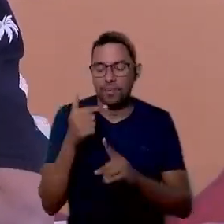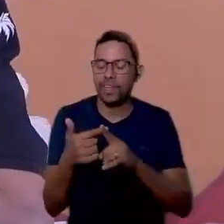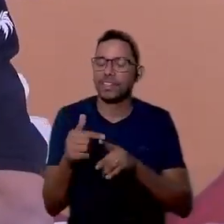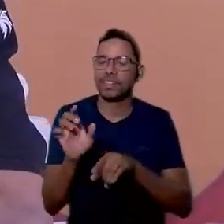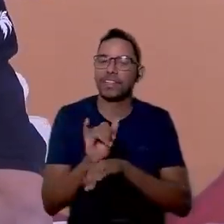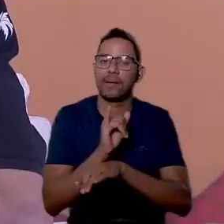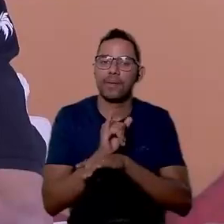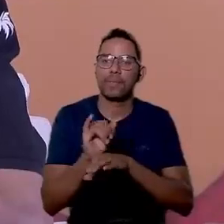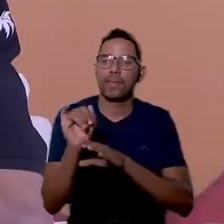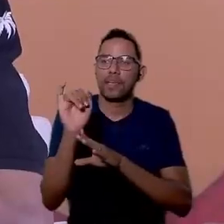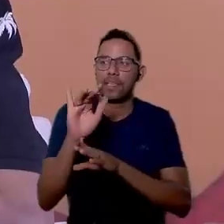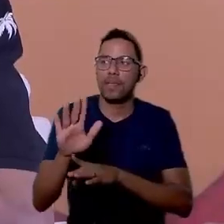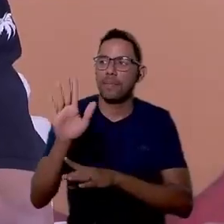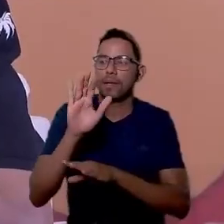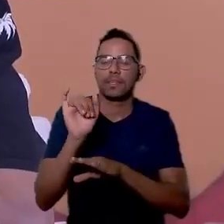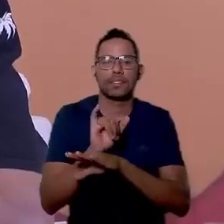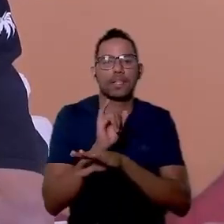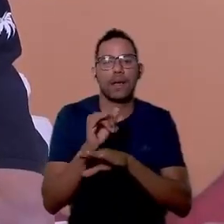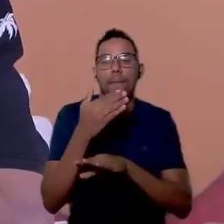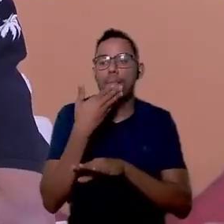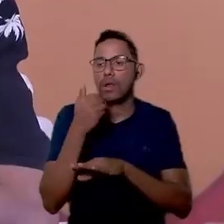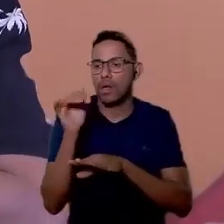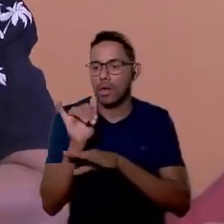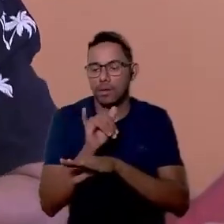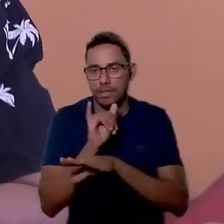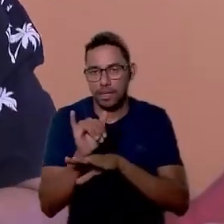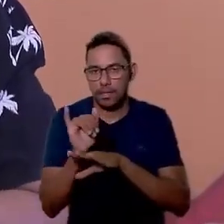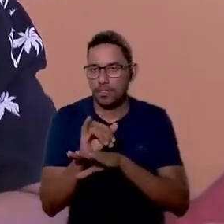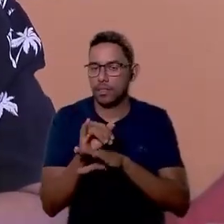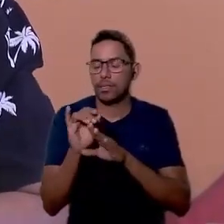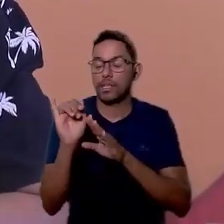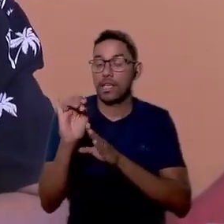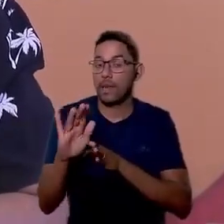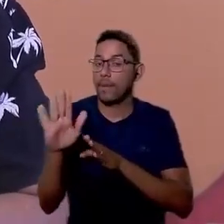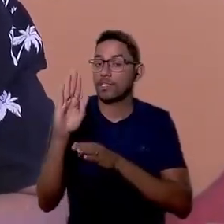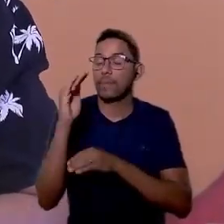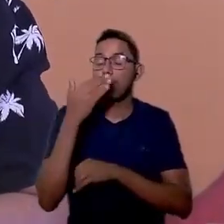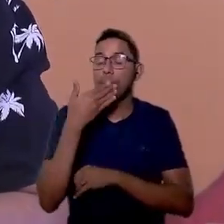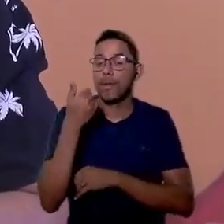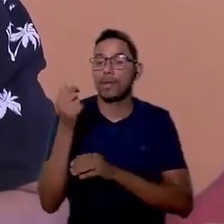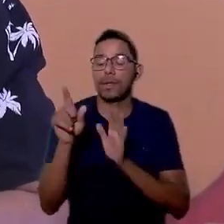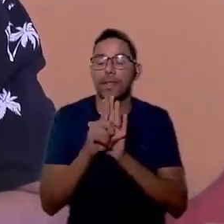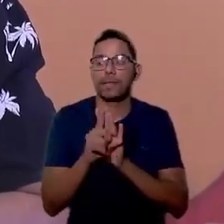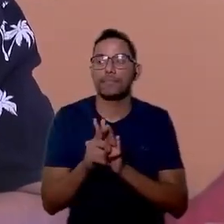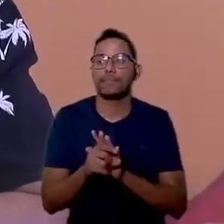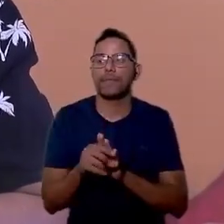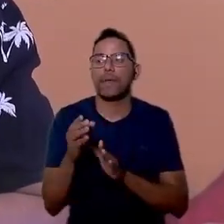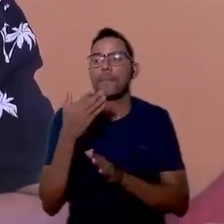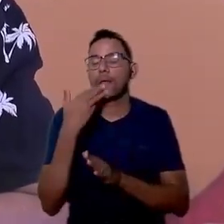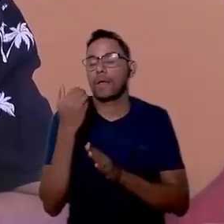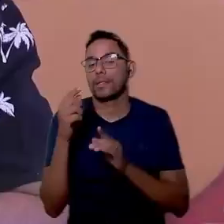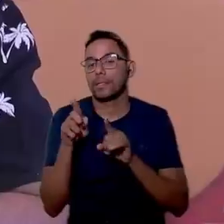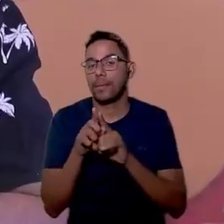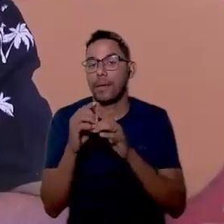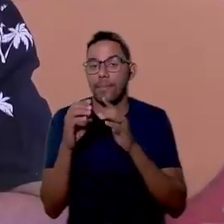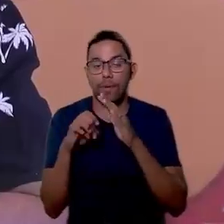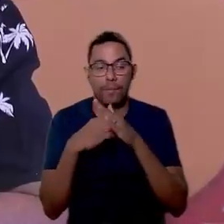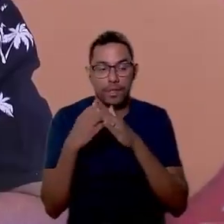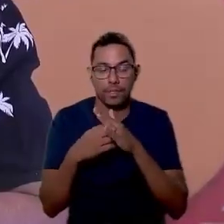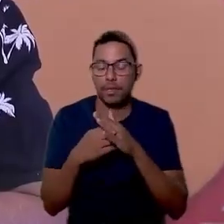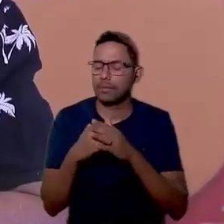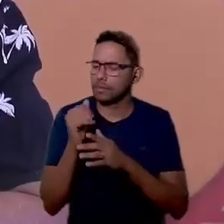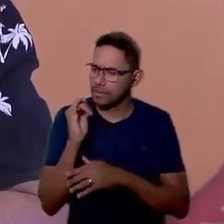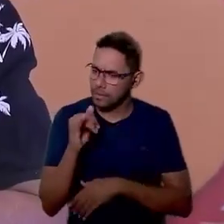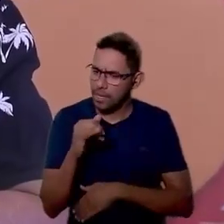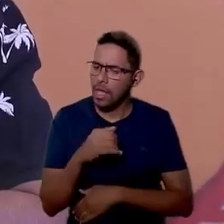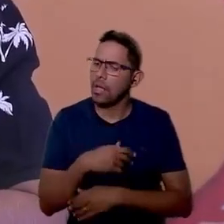estratégia de imagem da lei, melhorar a imagem da lei. Quando você melhora a imagem da lei, melhora também para o empresário. O empresário começa a dizer, pô,